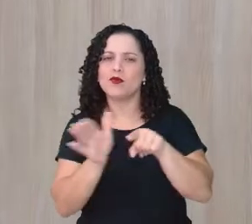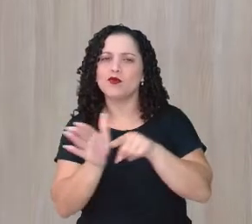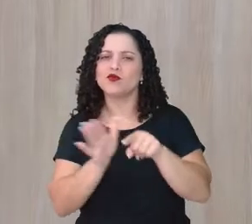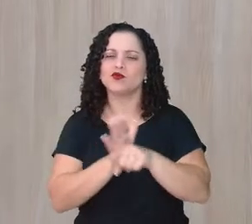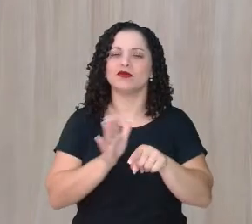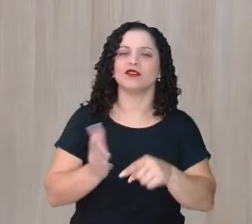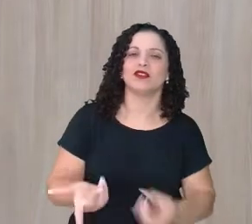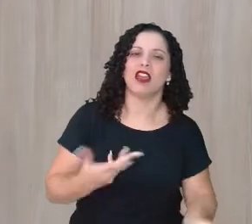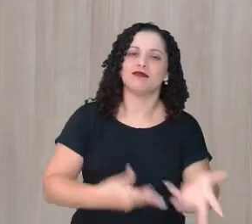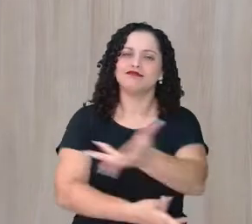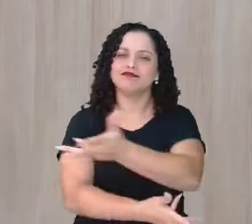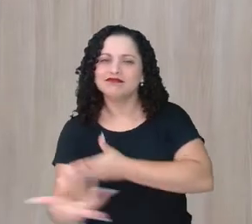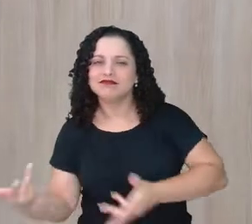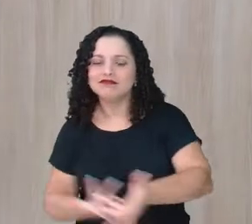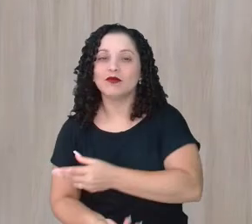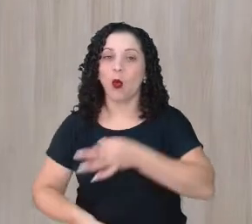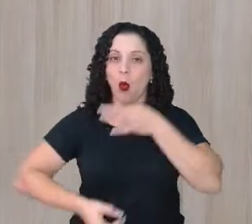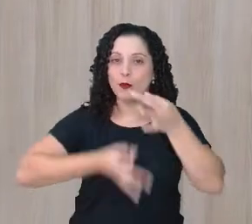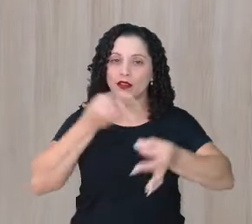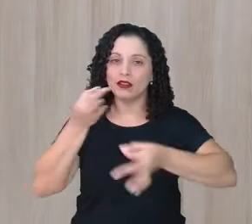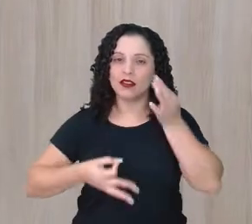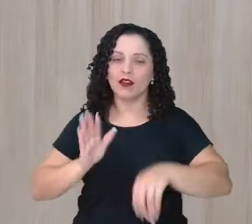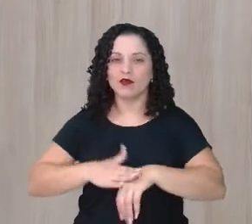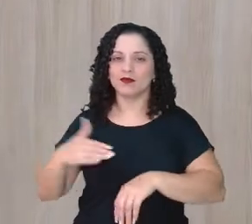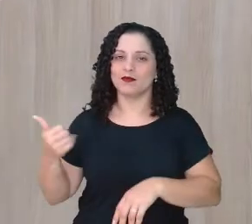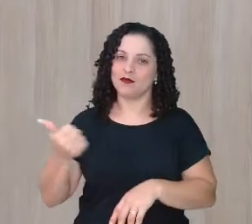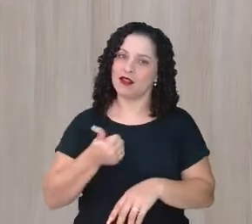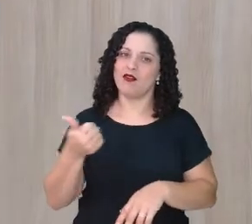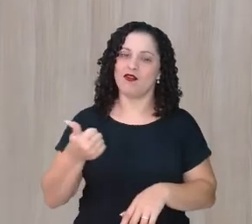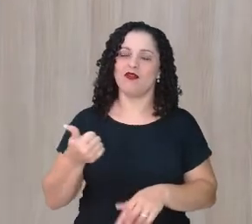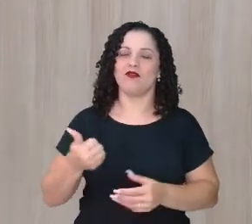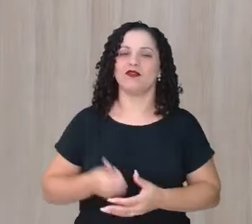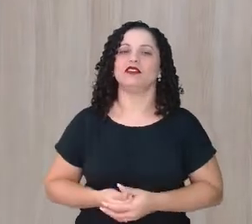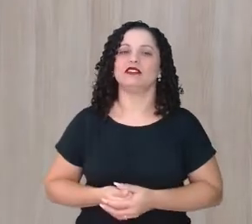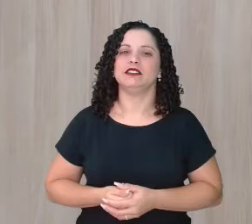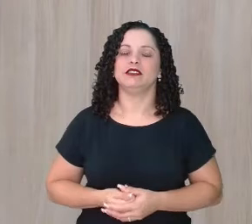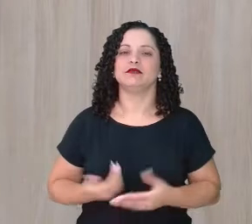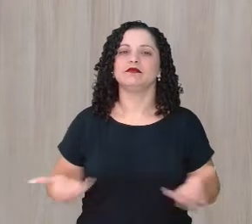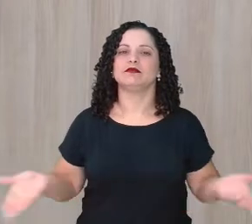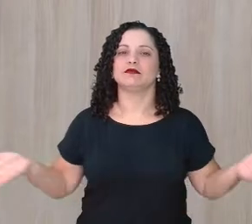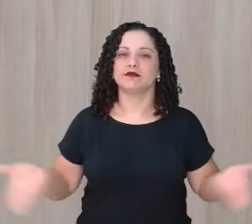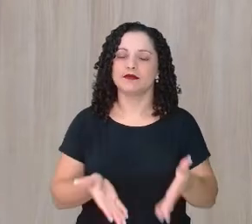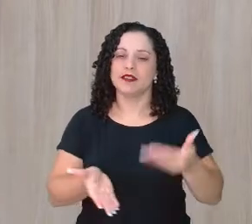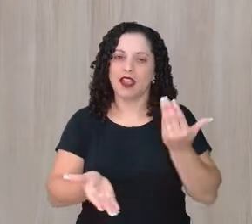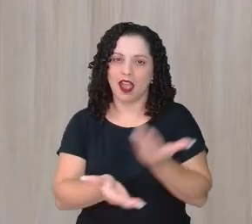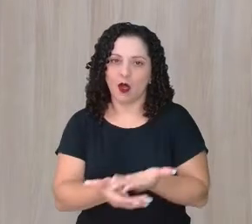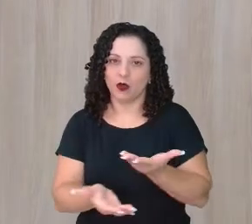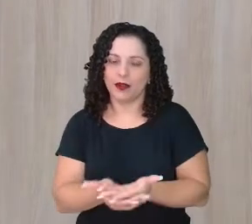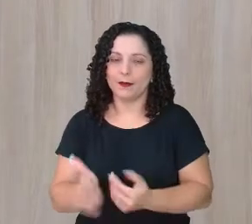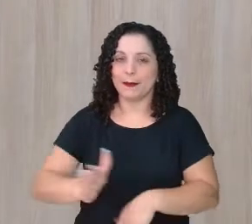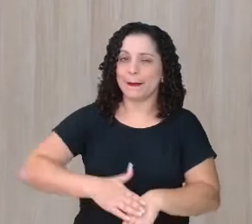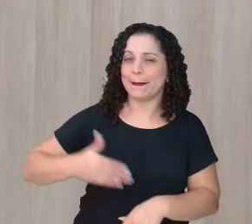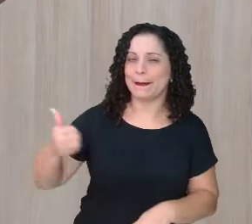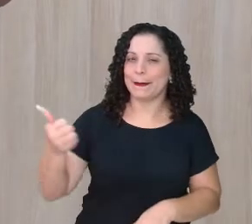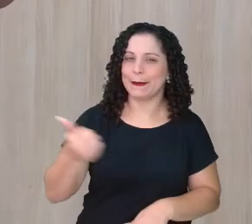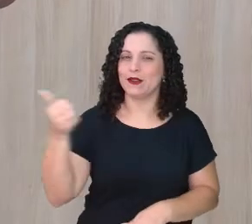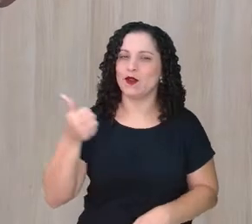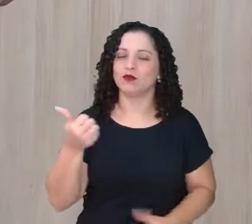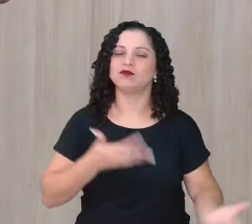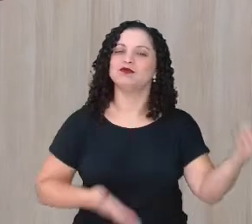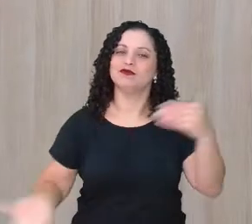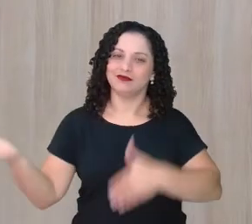ficar melhor. É muito importante, gente. E aí, para que a nossa aula fique cada vez mais